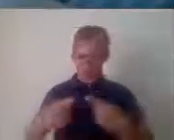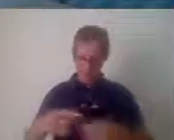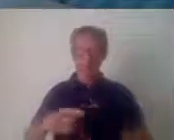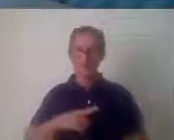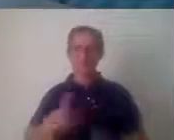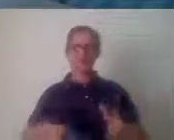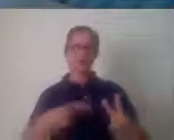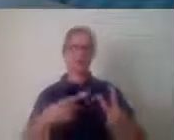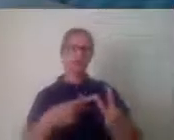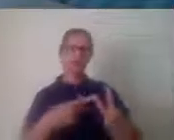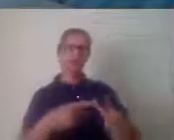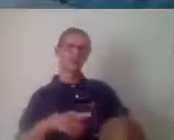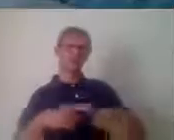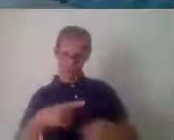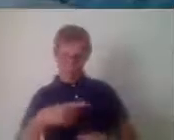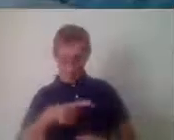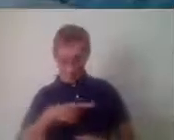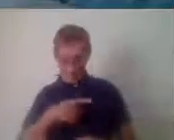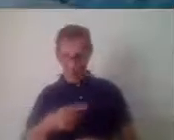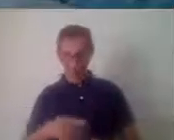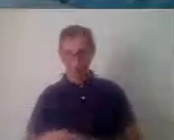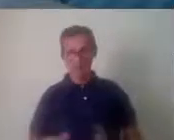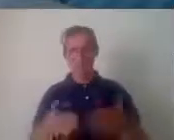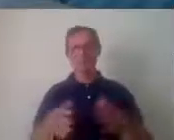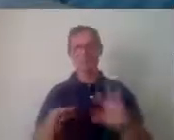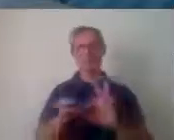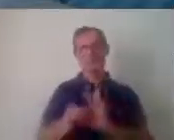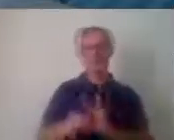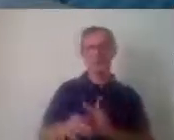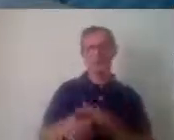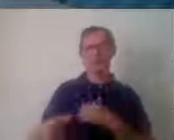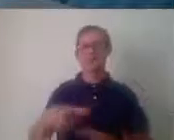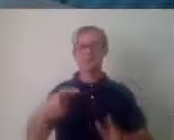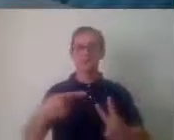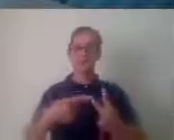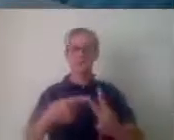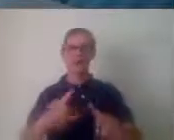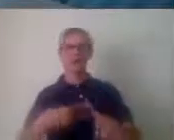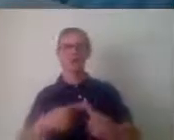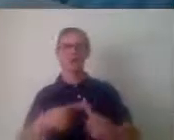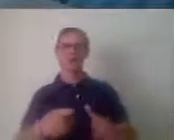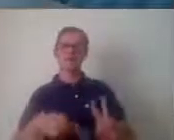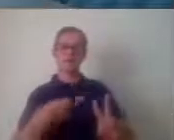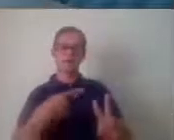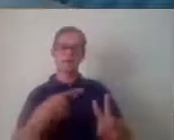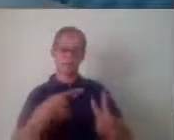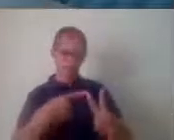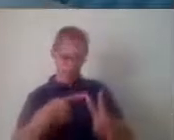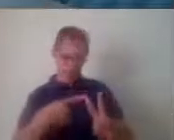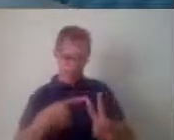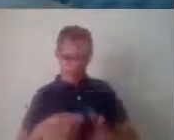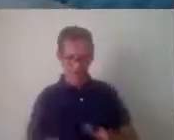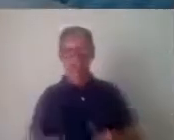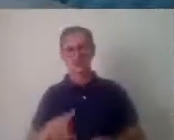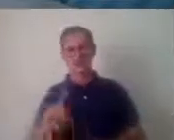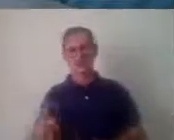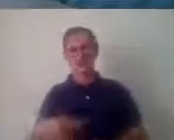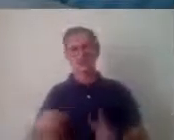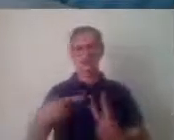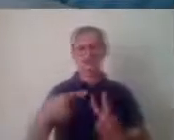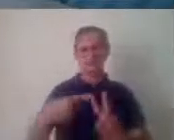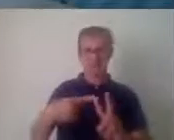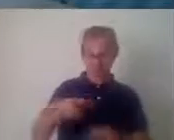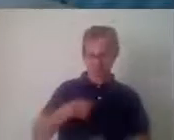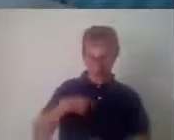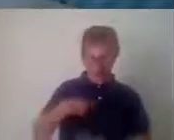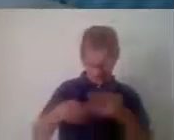raiz. E aí você ia ter no seu limite de integração de menos uma raiz até mais uma raiz. Integrar raiz, eu já